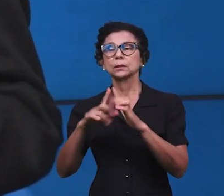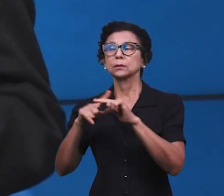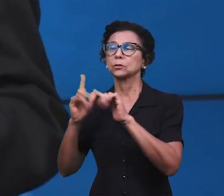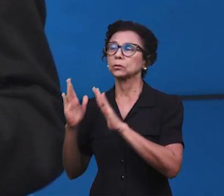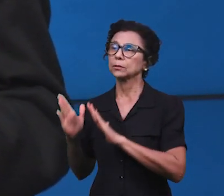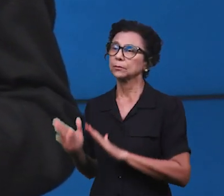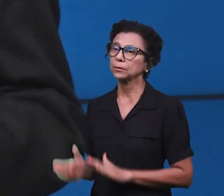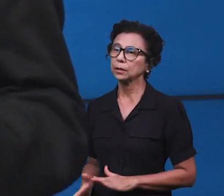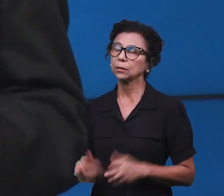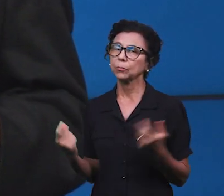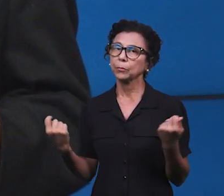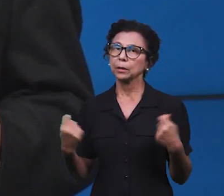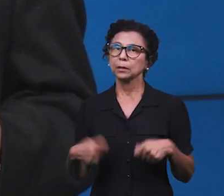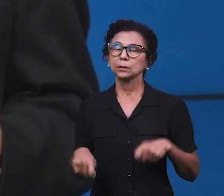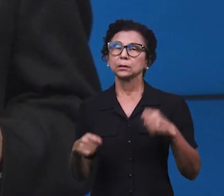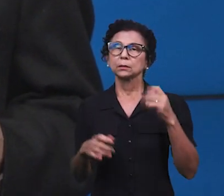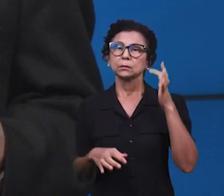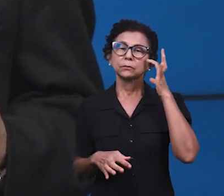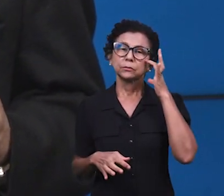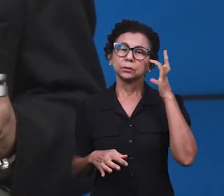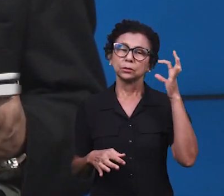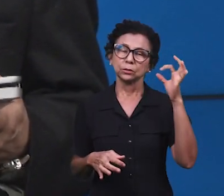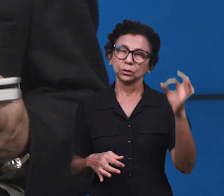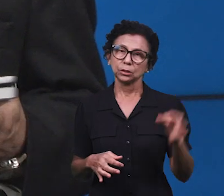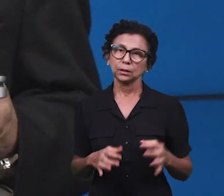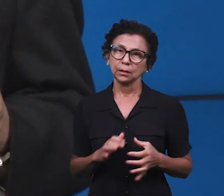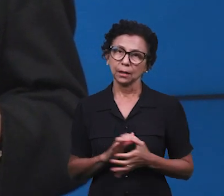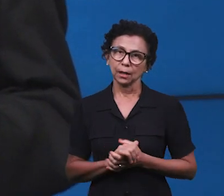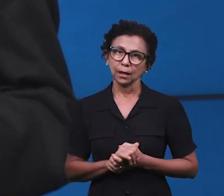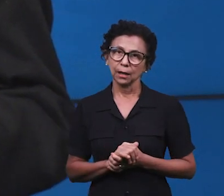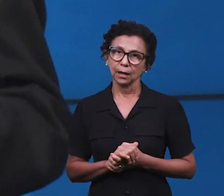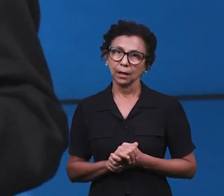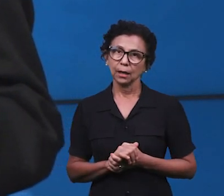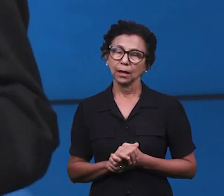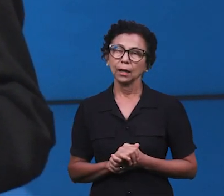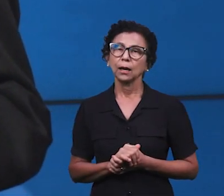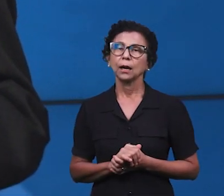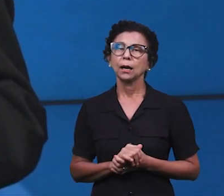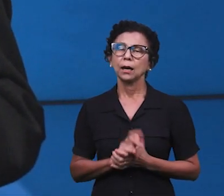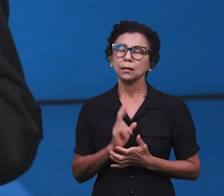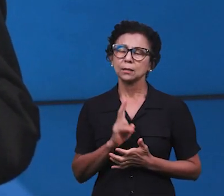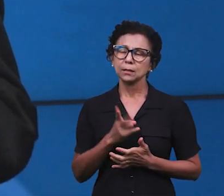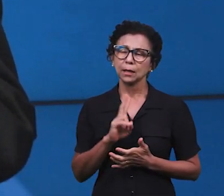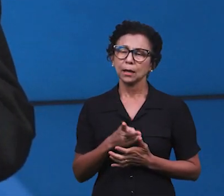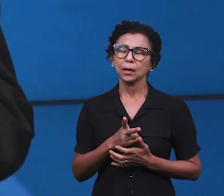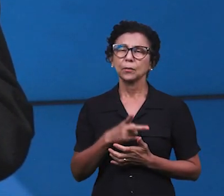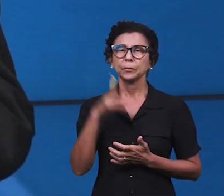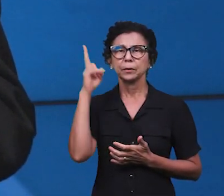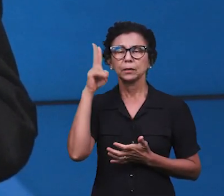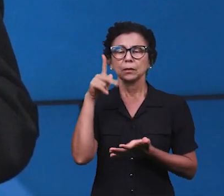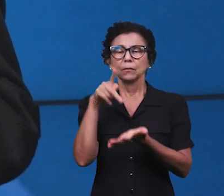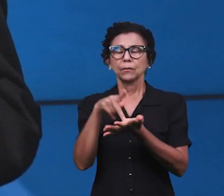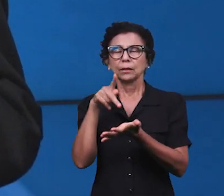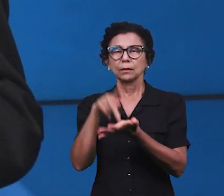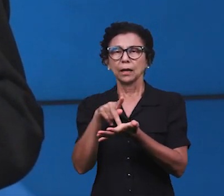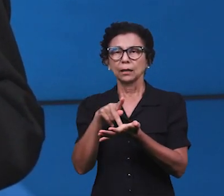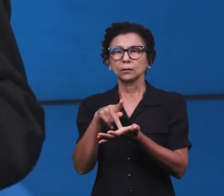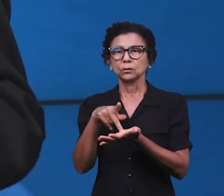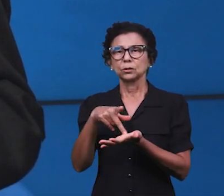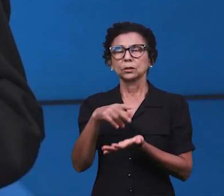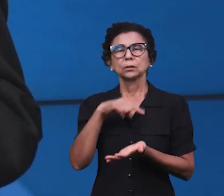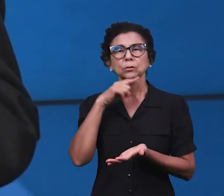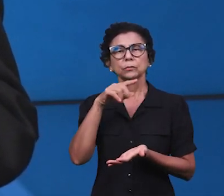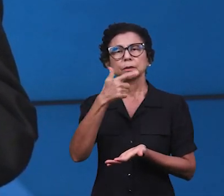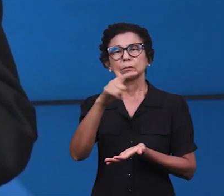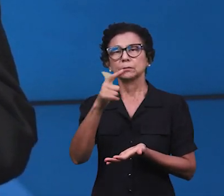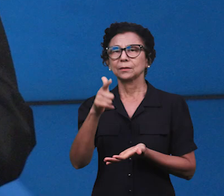devemos guardar em nossos corações a verdade absoluta. Evangelho é verdade absoluta, aquilo que vem de